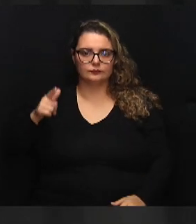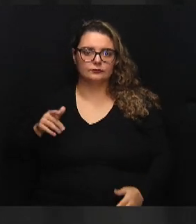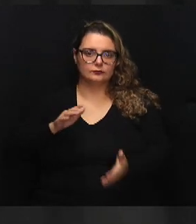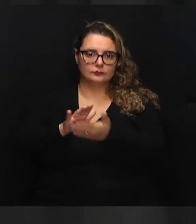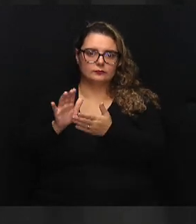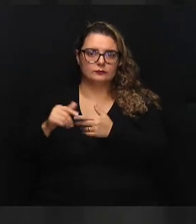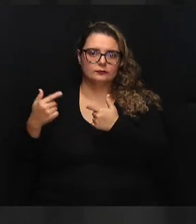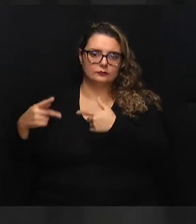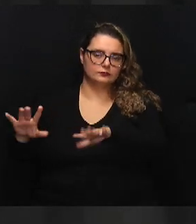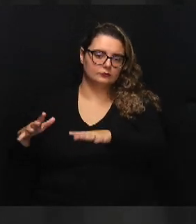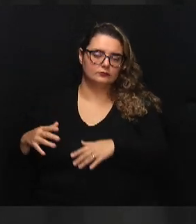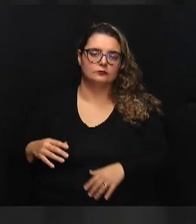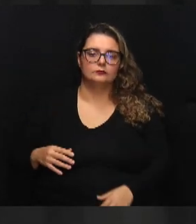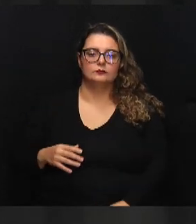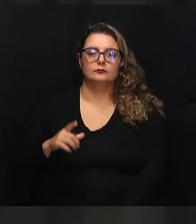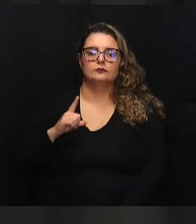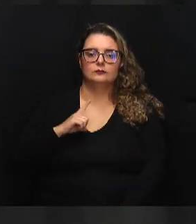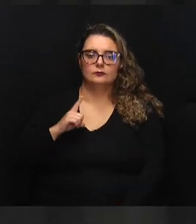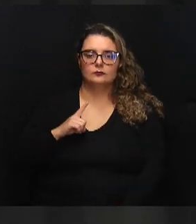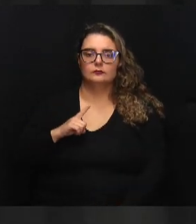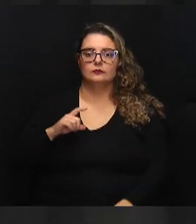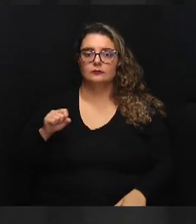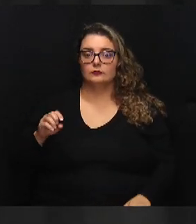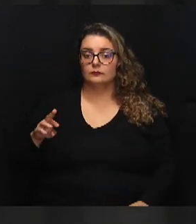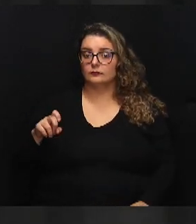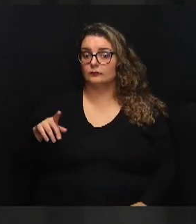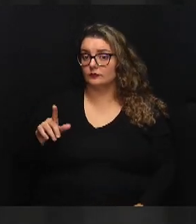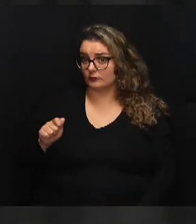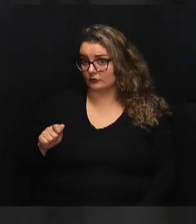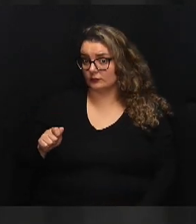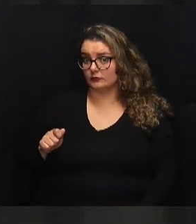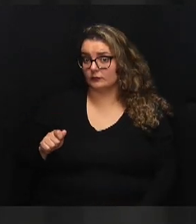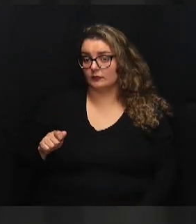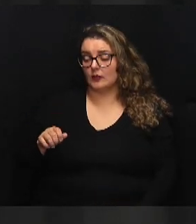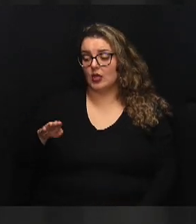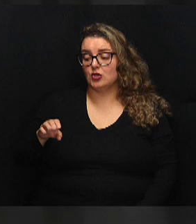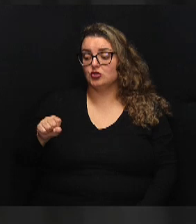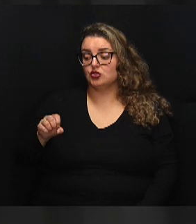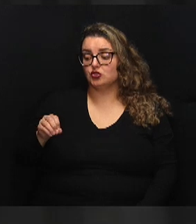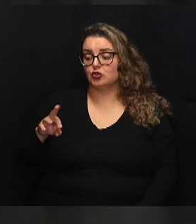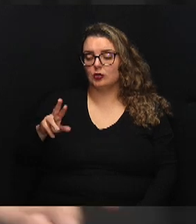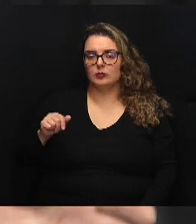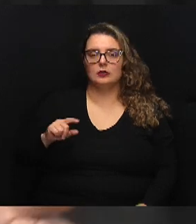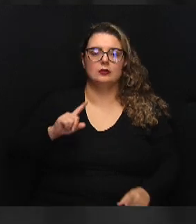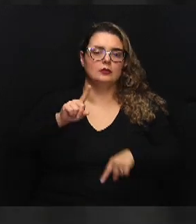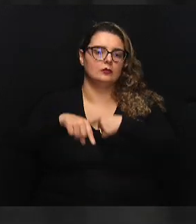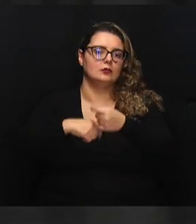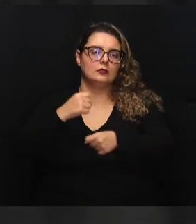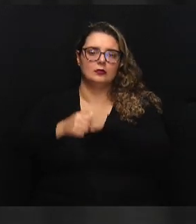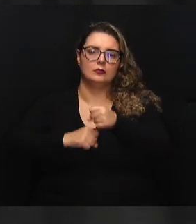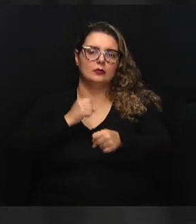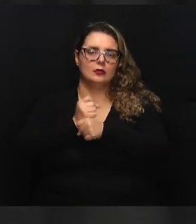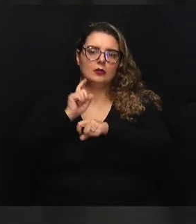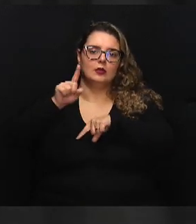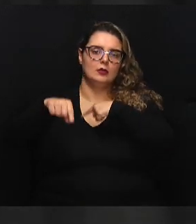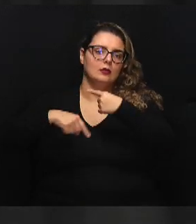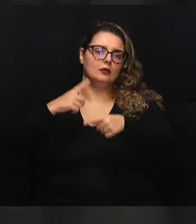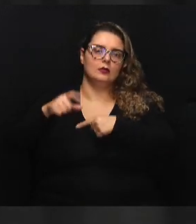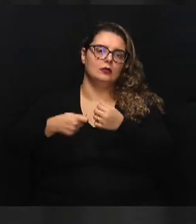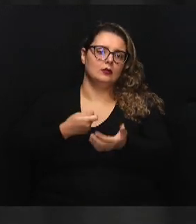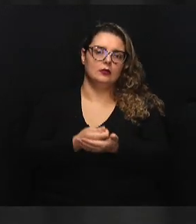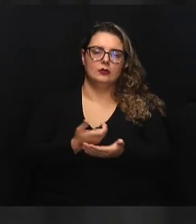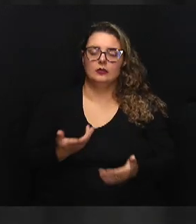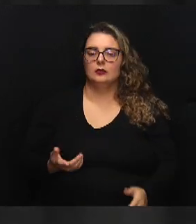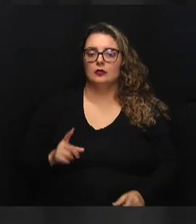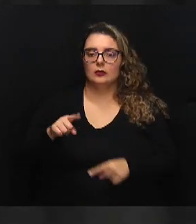quiser. Sim. O que sobrar das minhas emendas impositivas. Porque passou do ano, é outra coisa, é outra emenda impositiva, sim, é diferente,